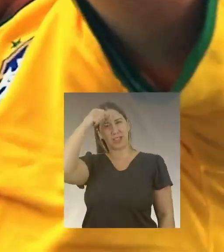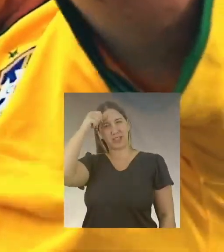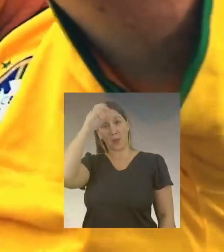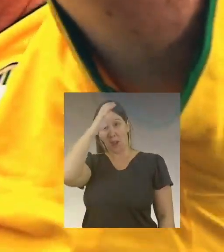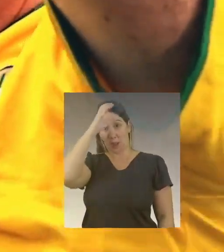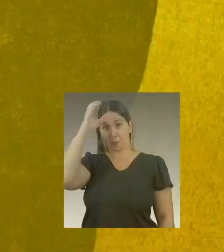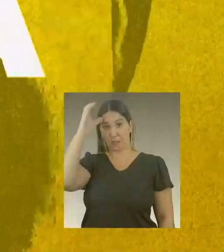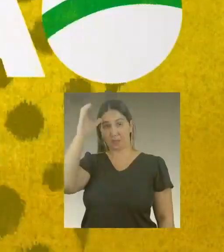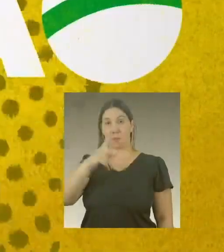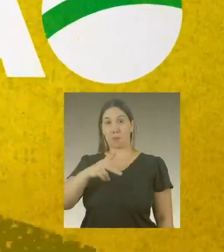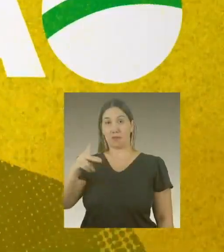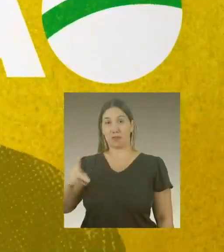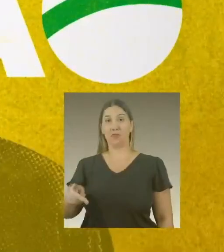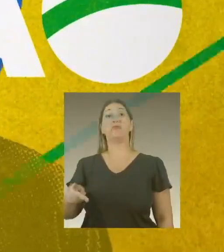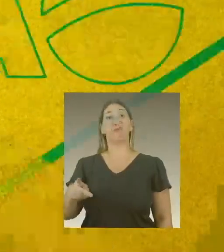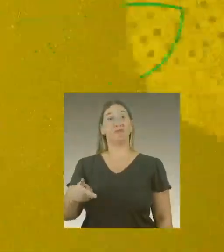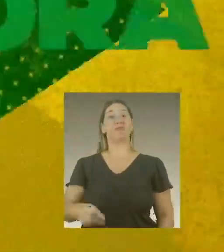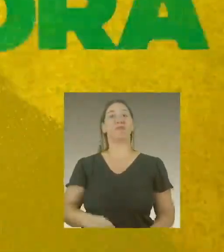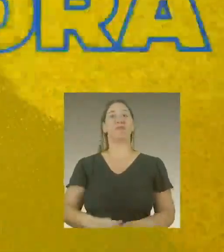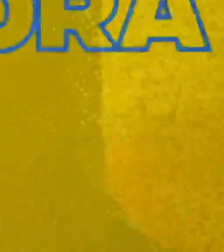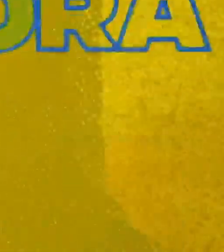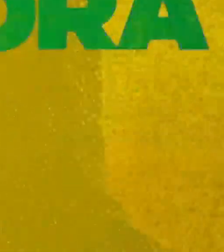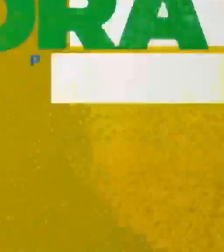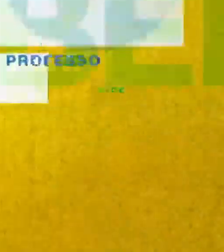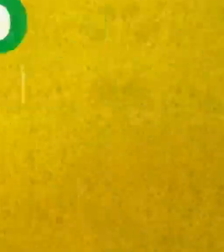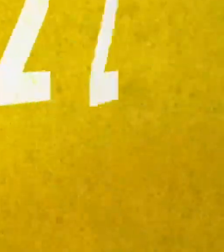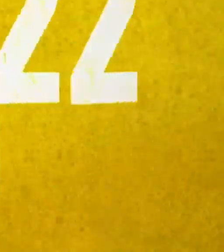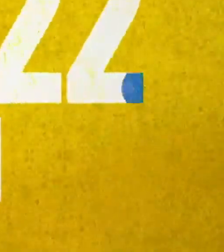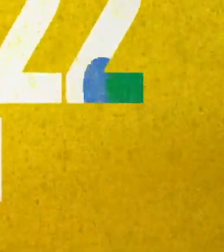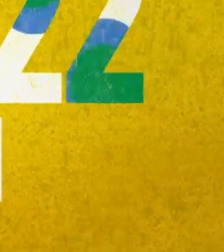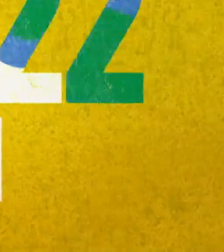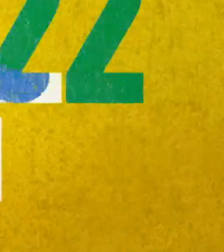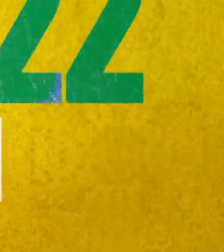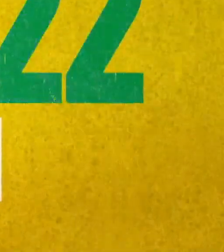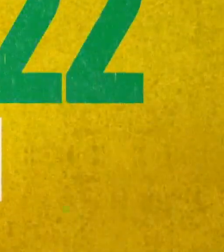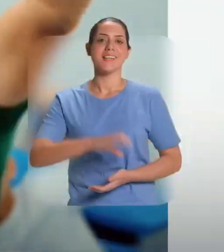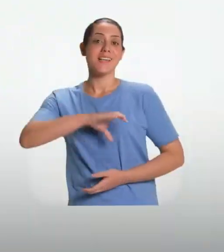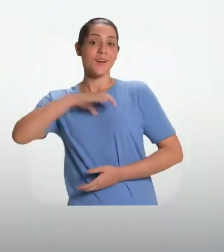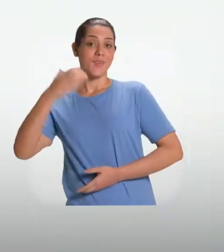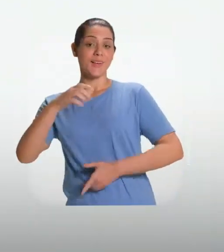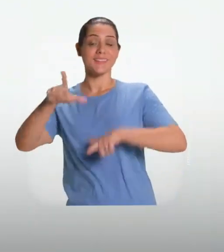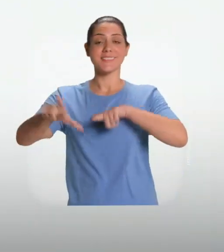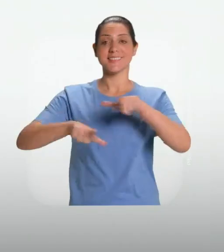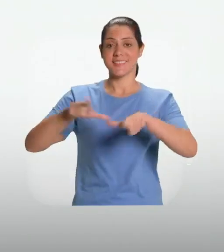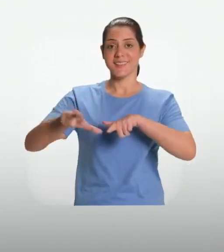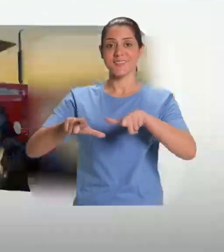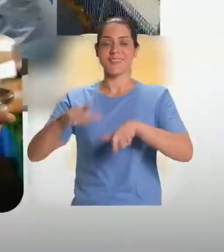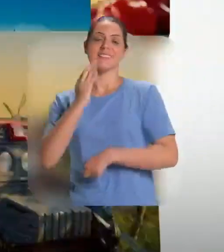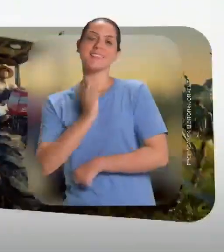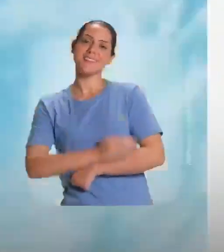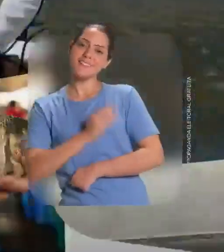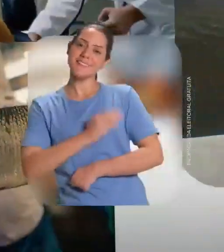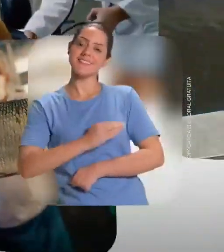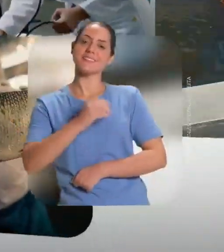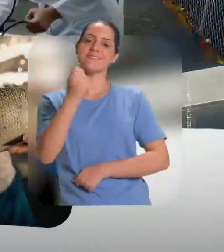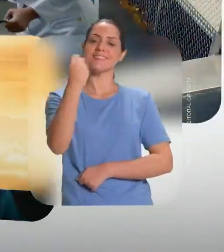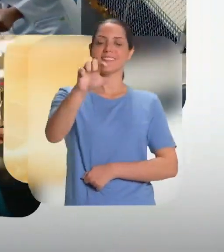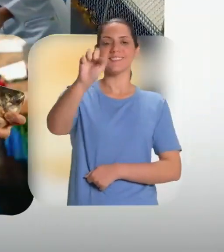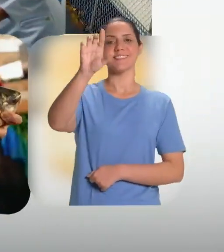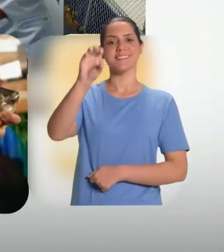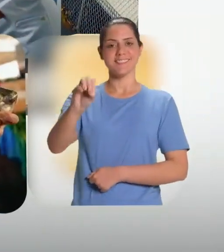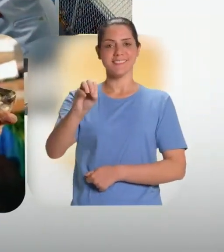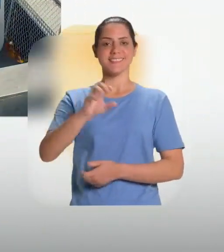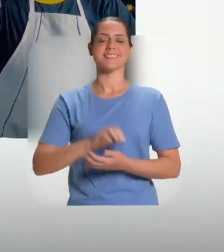e merece. Capitão Alberto Neto e Maria do Carmo, vem pra tropa. Coragem, trabalho e coração.